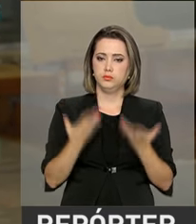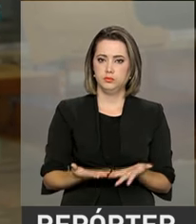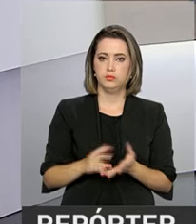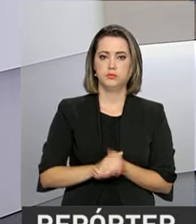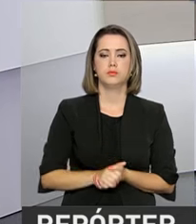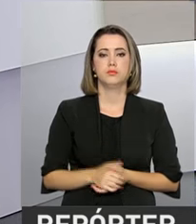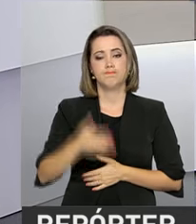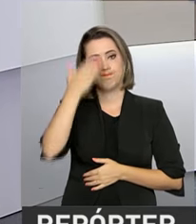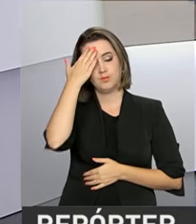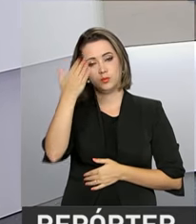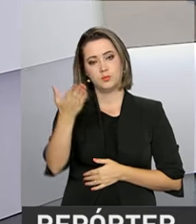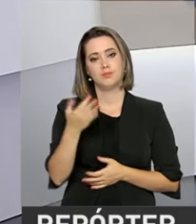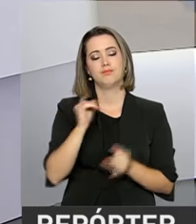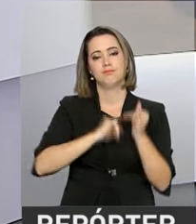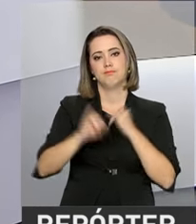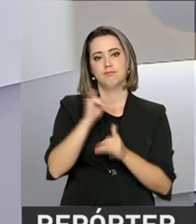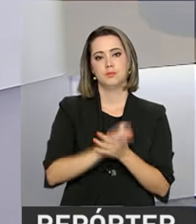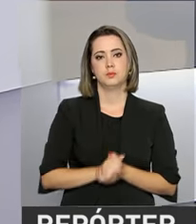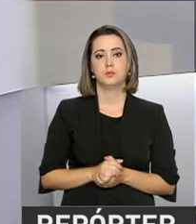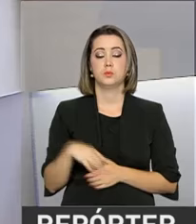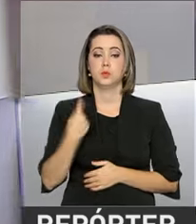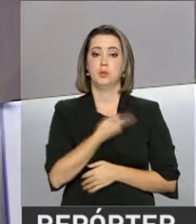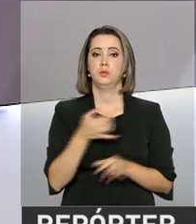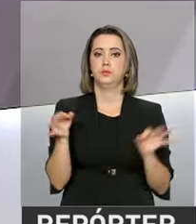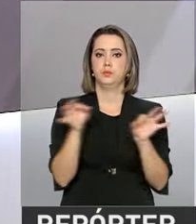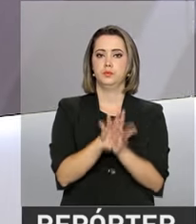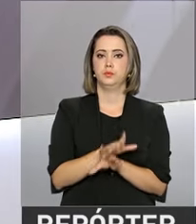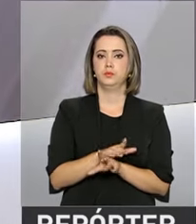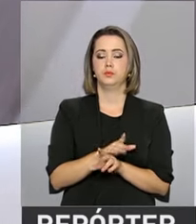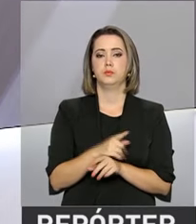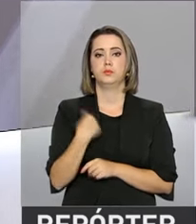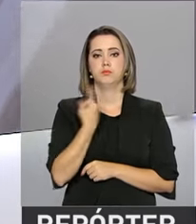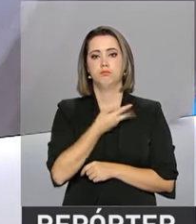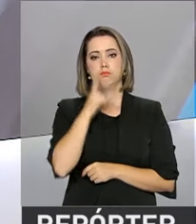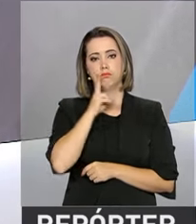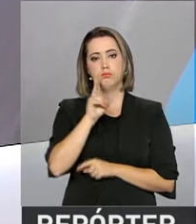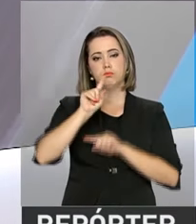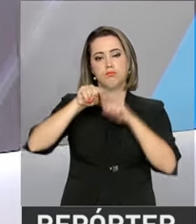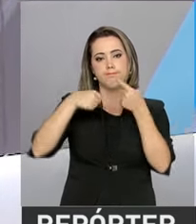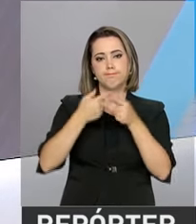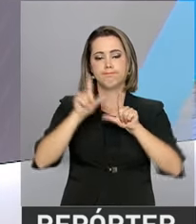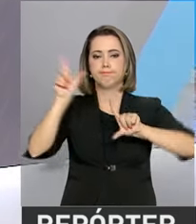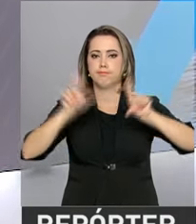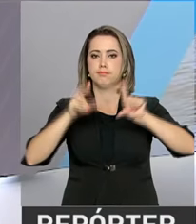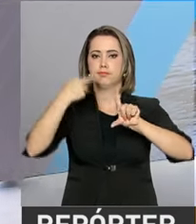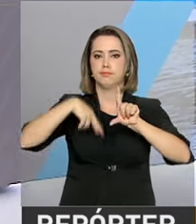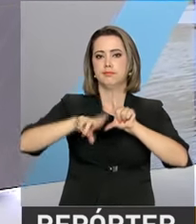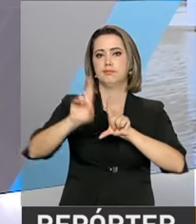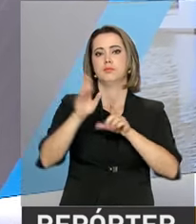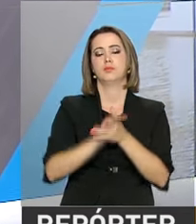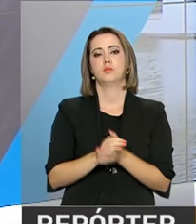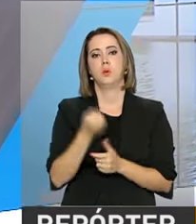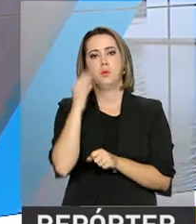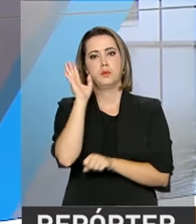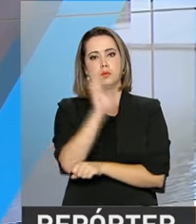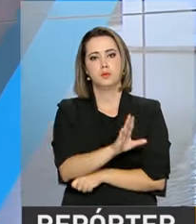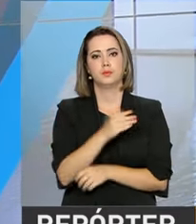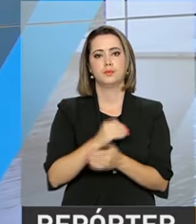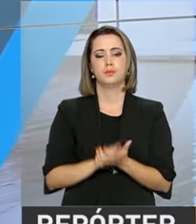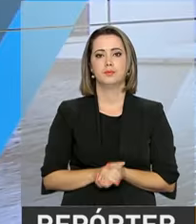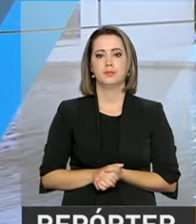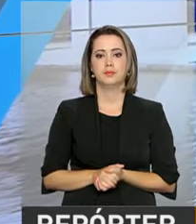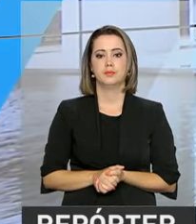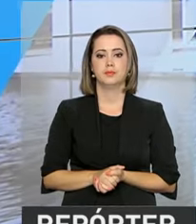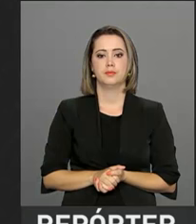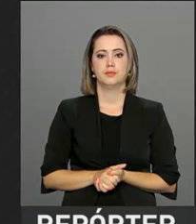Roberto. Obrigado, Paulo, pelas informações e nós ficamos por aqui. Nos vemos na próxima edição do Repórter NBR. Uma ótima tarde para você.